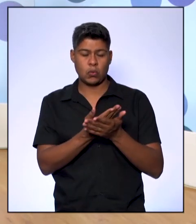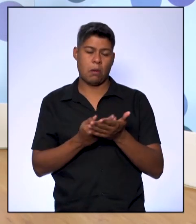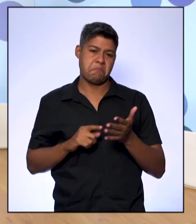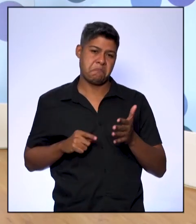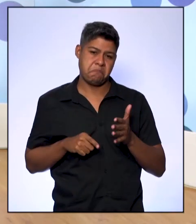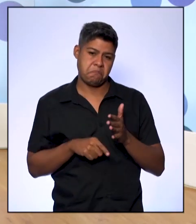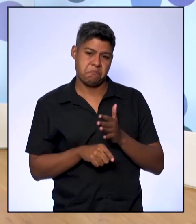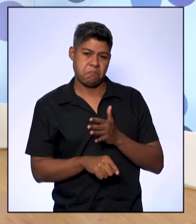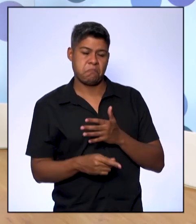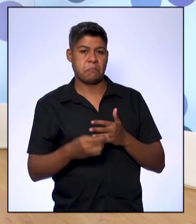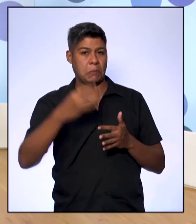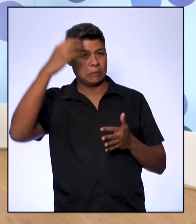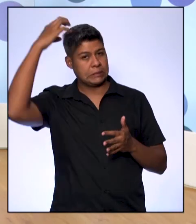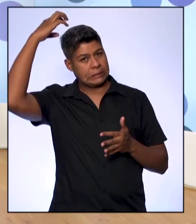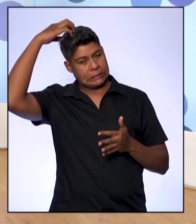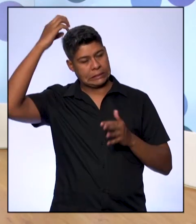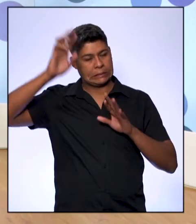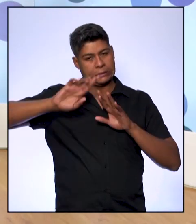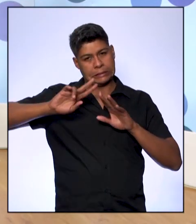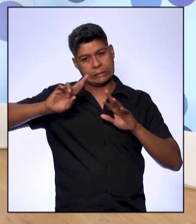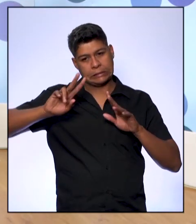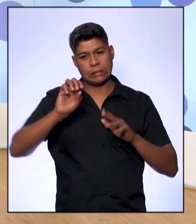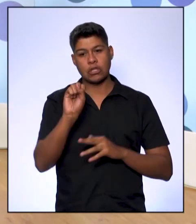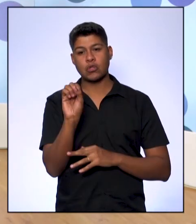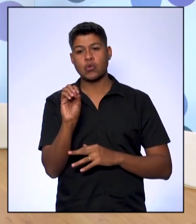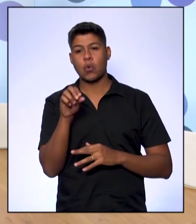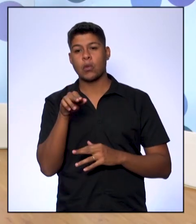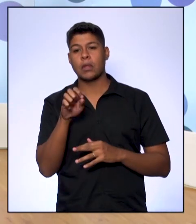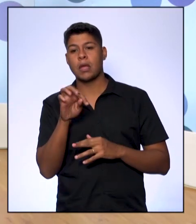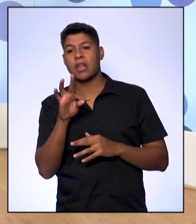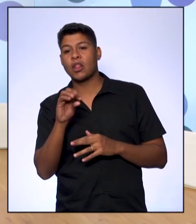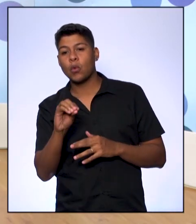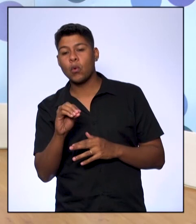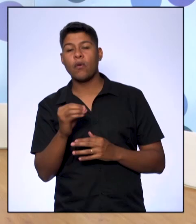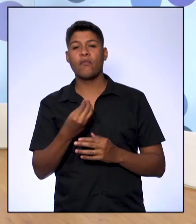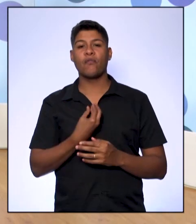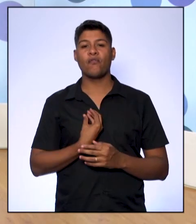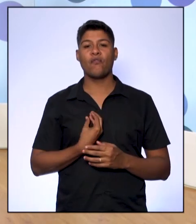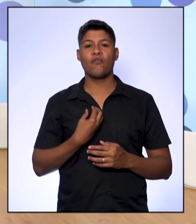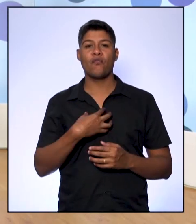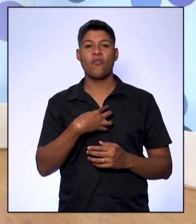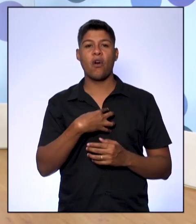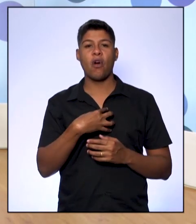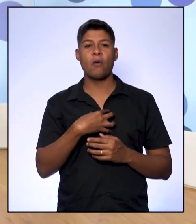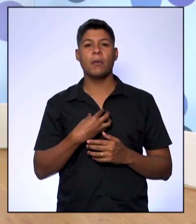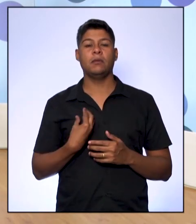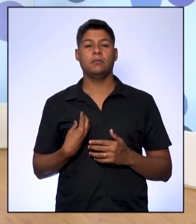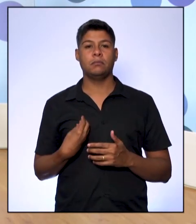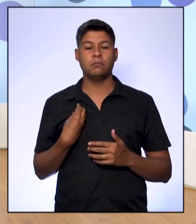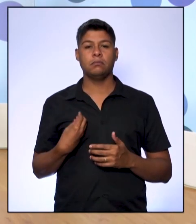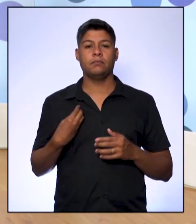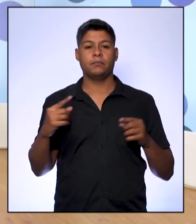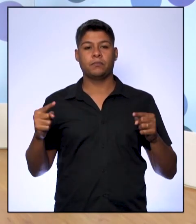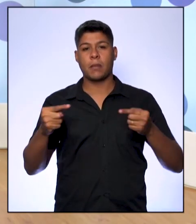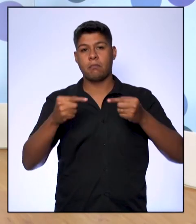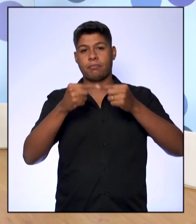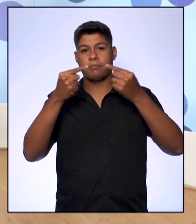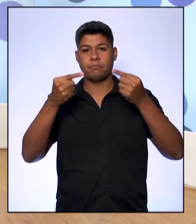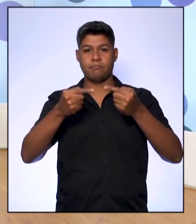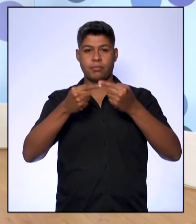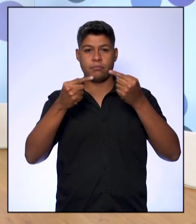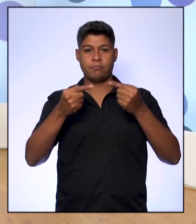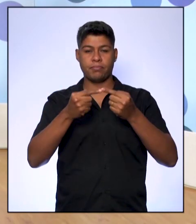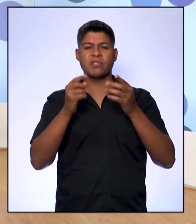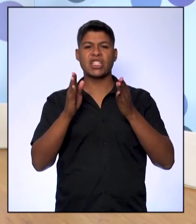nisso nascimento então assim o soneto a forma dele dentro dois quartetos e dois tercetos corrimãos ao final isso